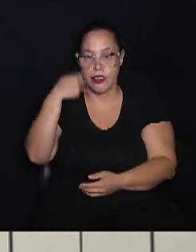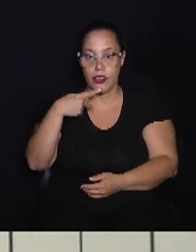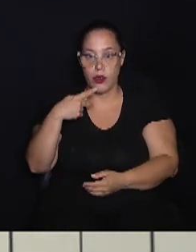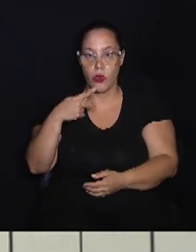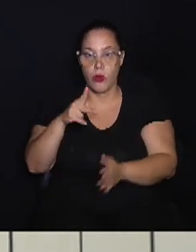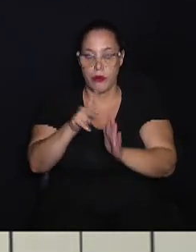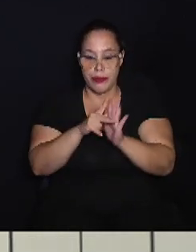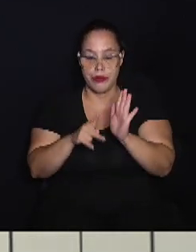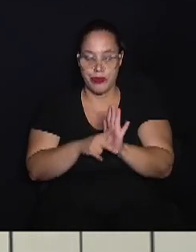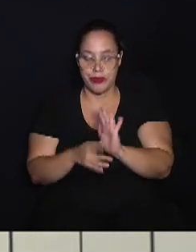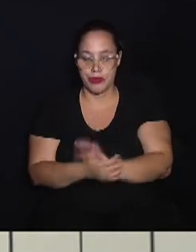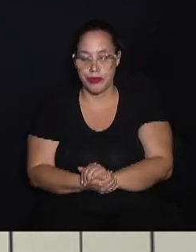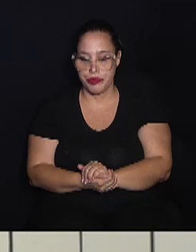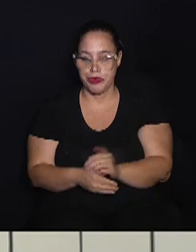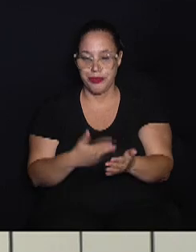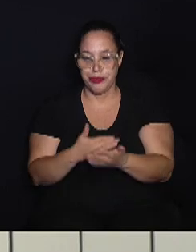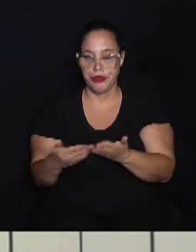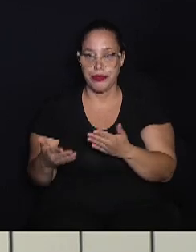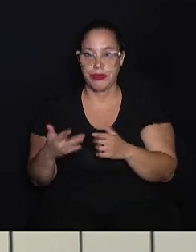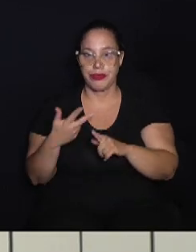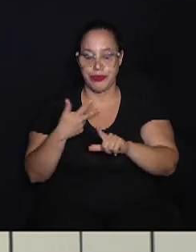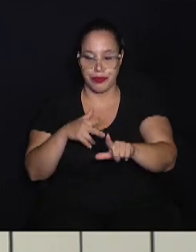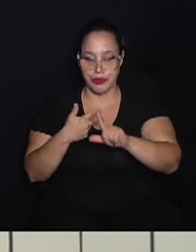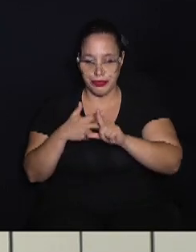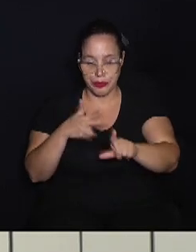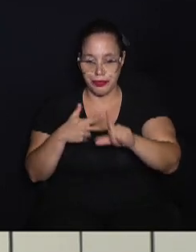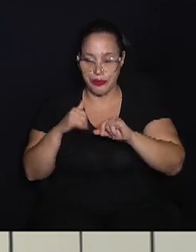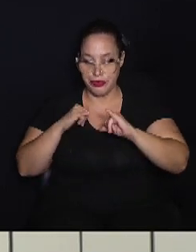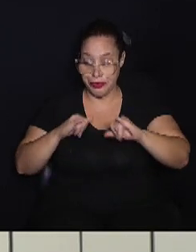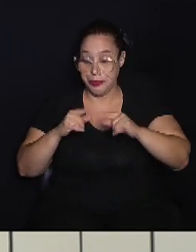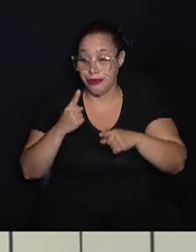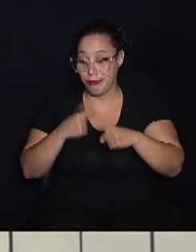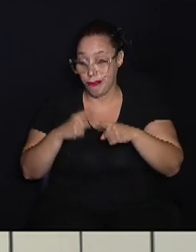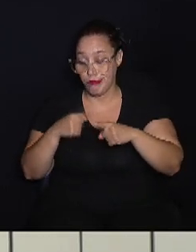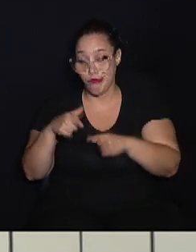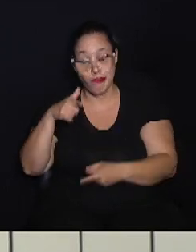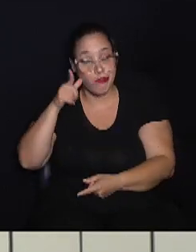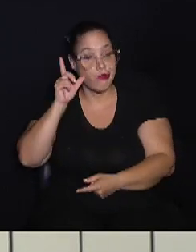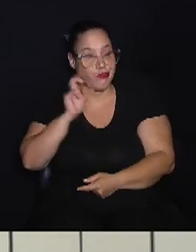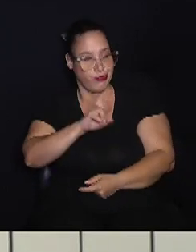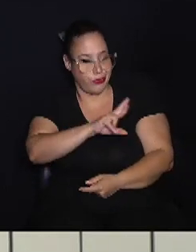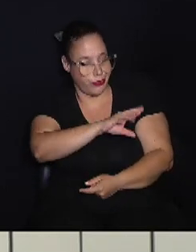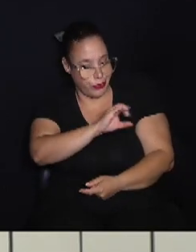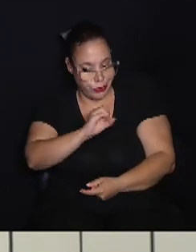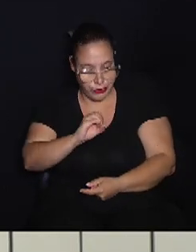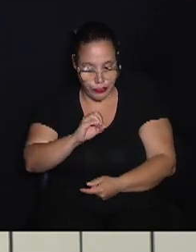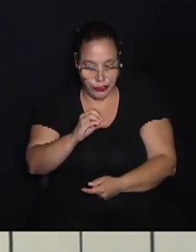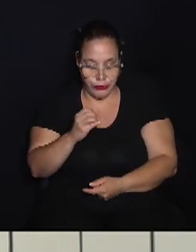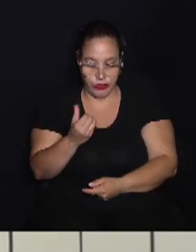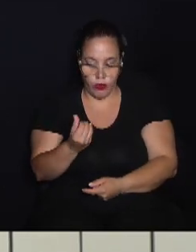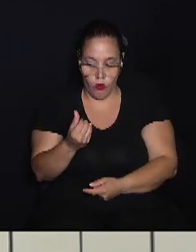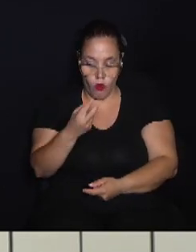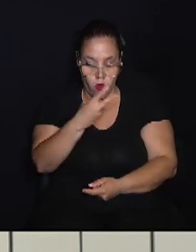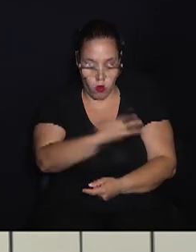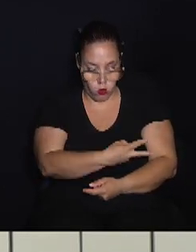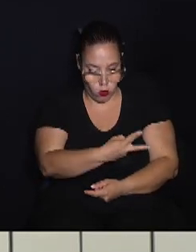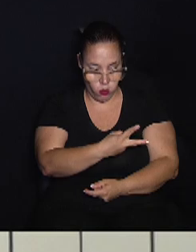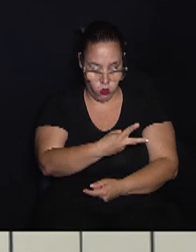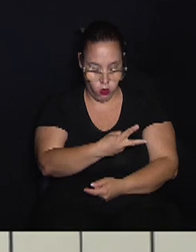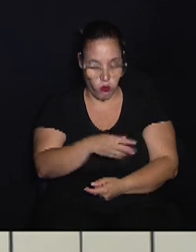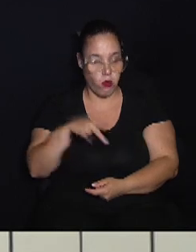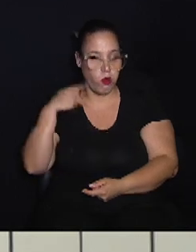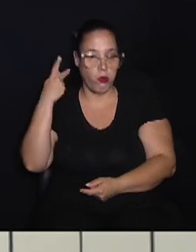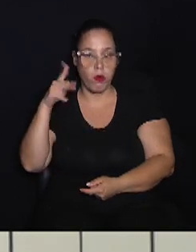projetos bom vamos com as notícias do Legislativo porque ontem foi Dia de reunião ordinária de número 62 e os